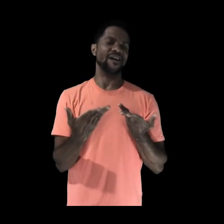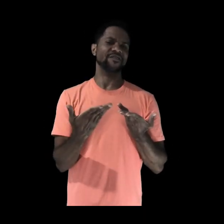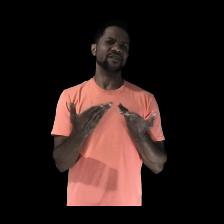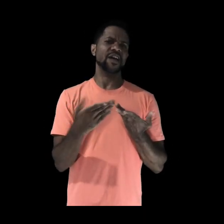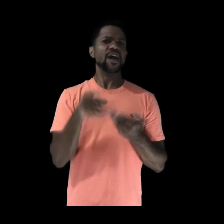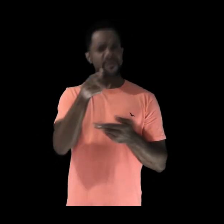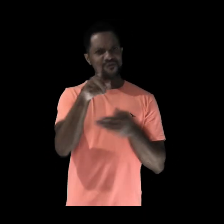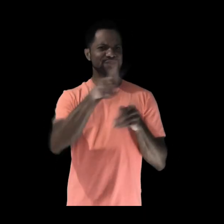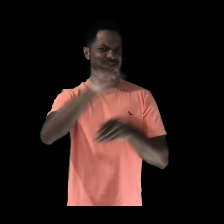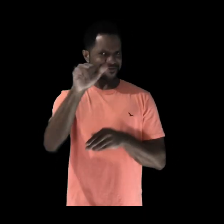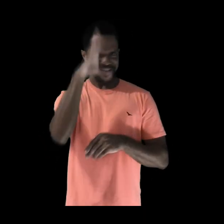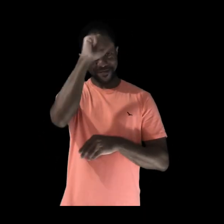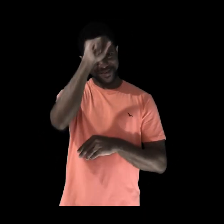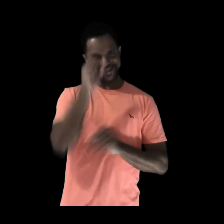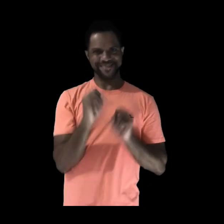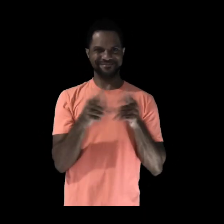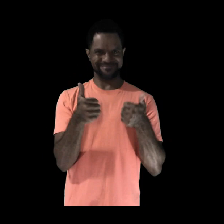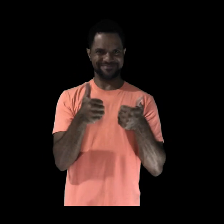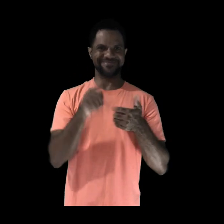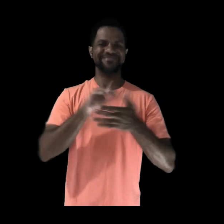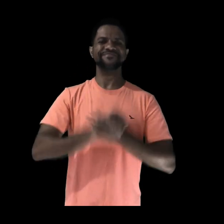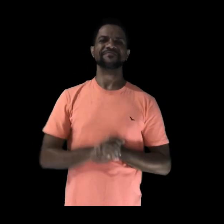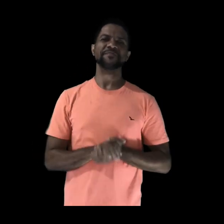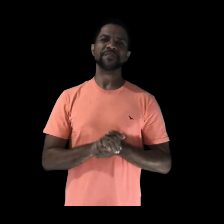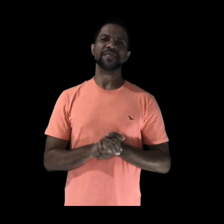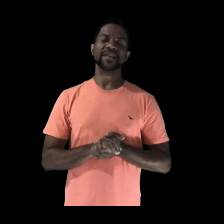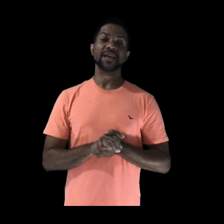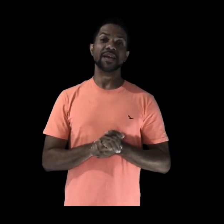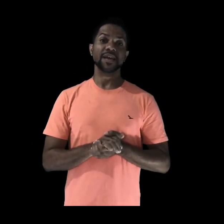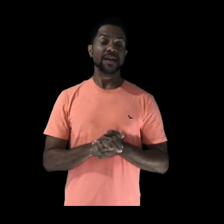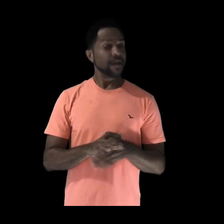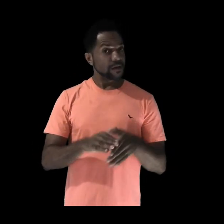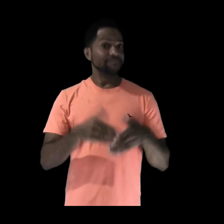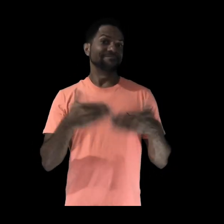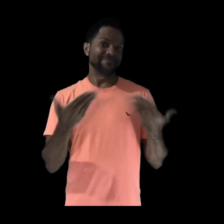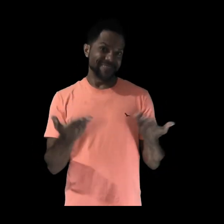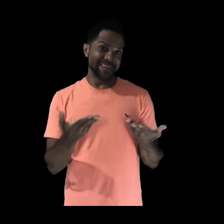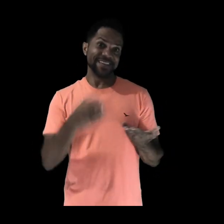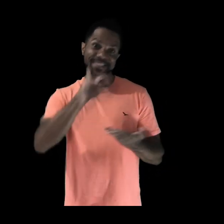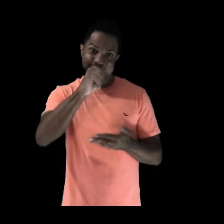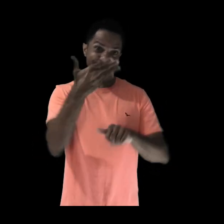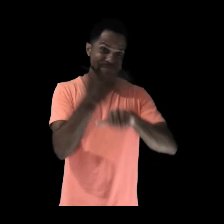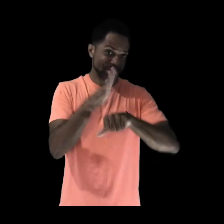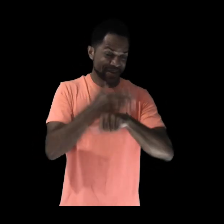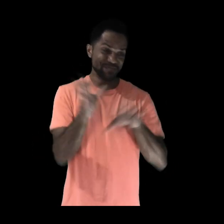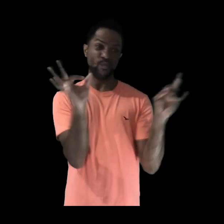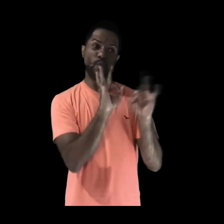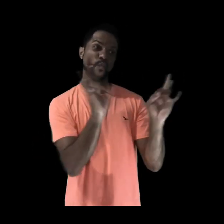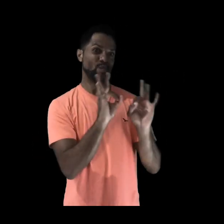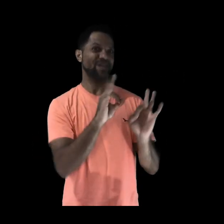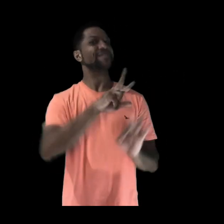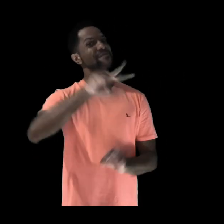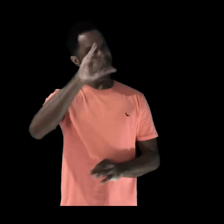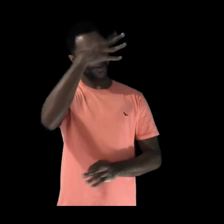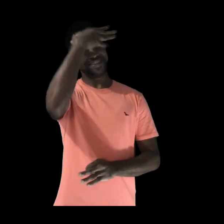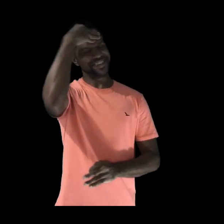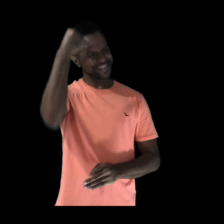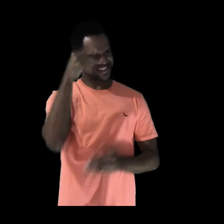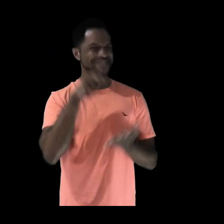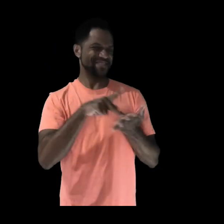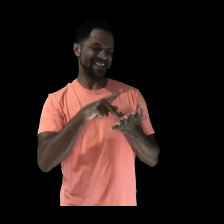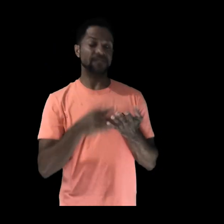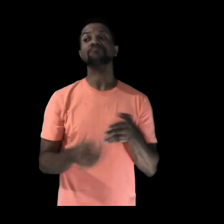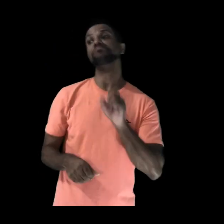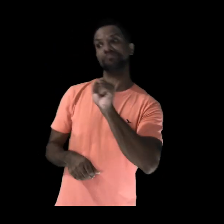um surdo ou outro aí, que assim você vai aprender. Como tudo na vida, né? Se não praticar, acaba esquecendo, no desuso,